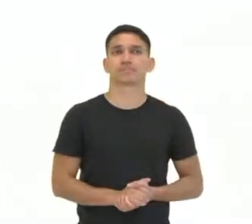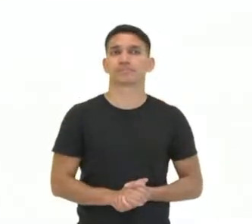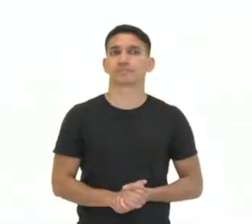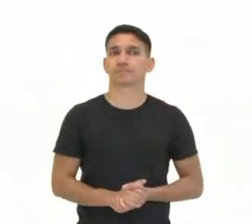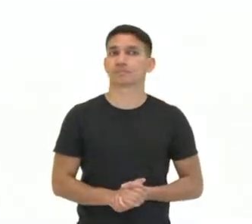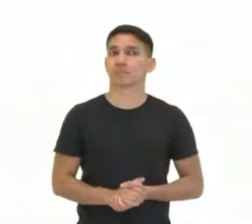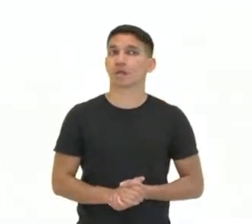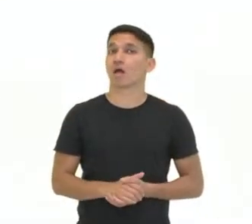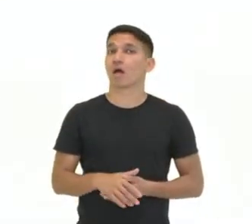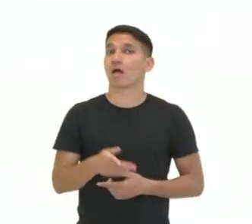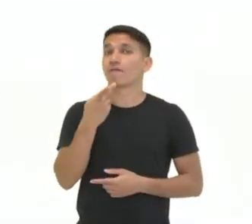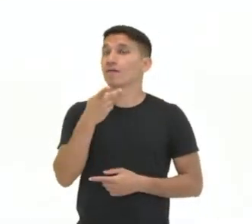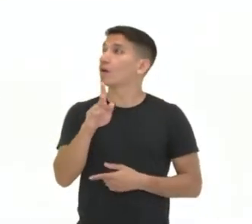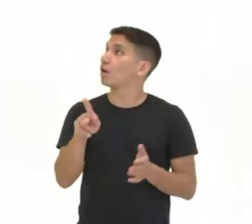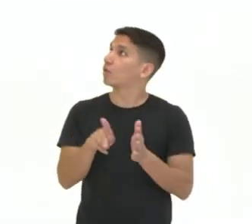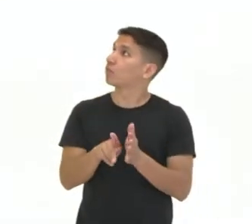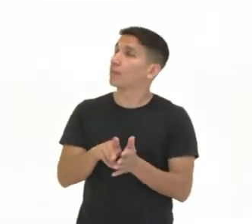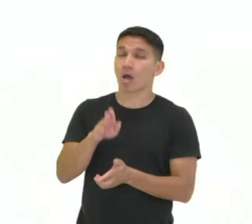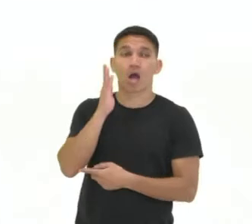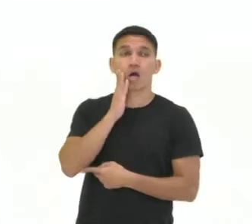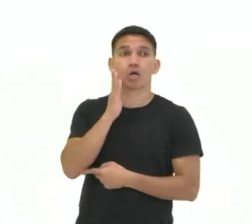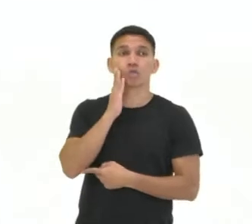Eu circulei de azul